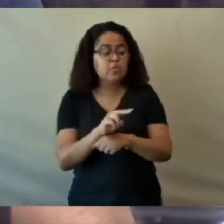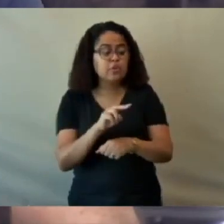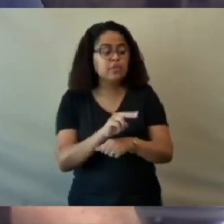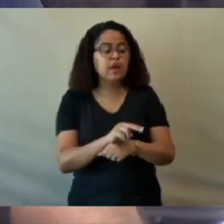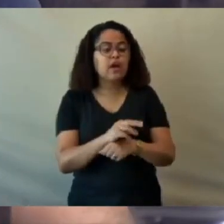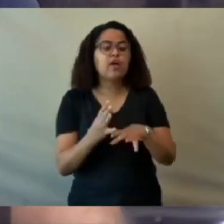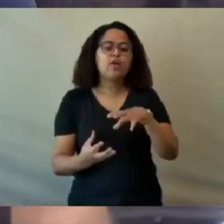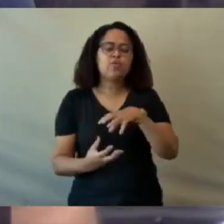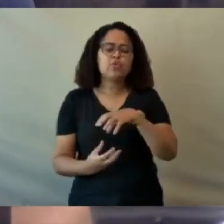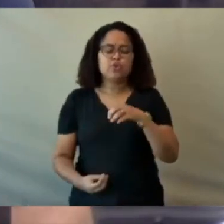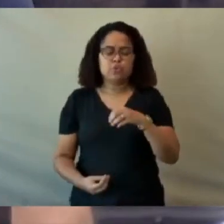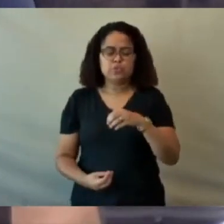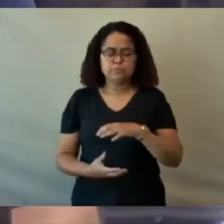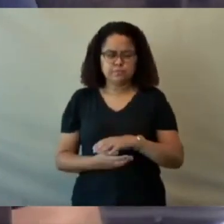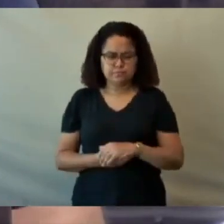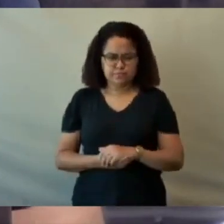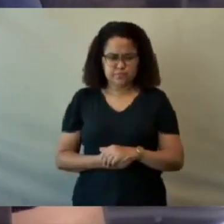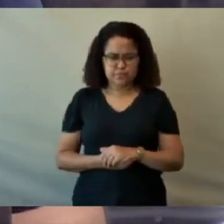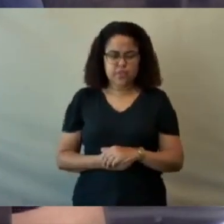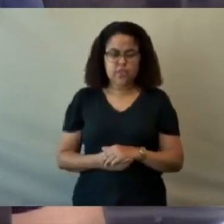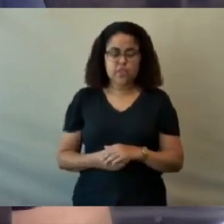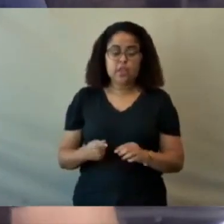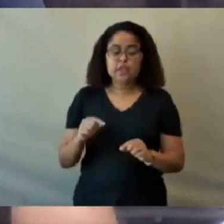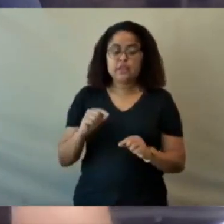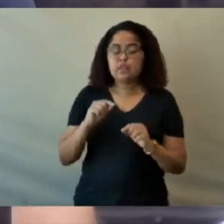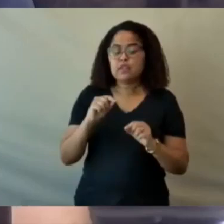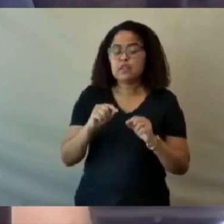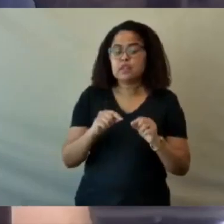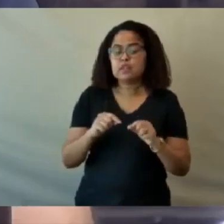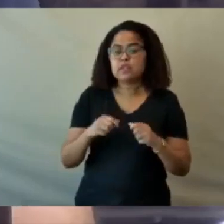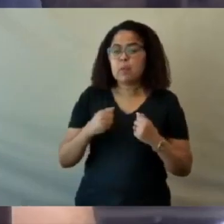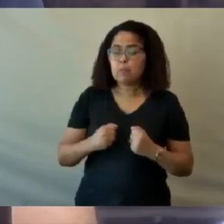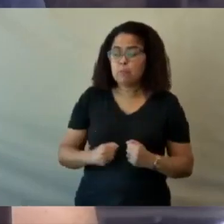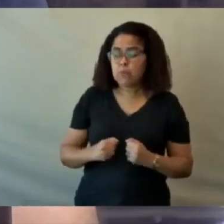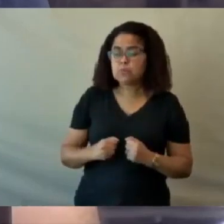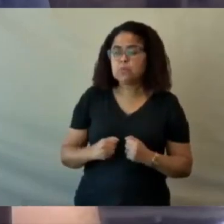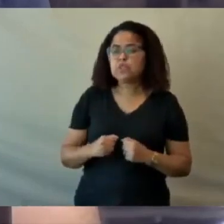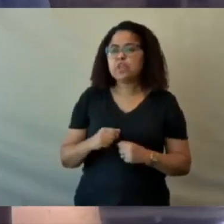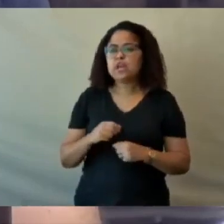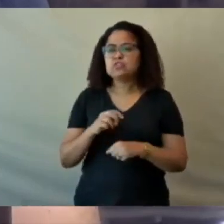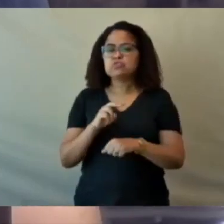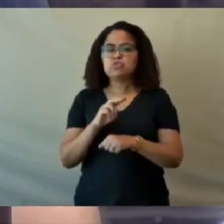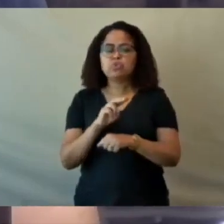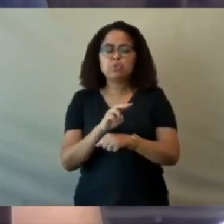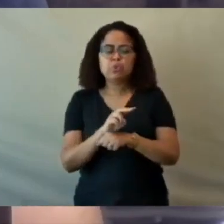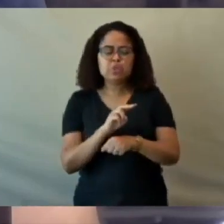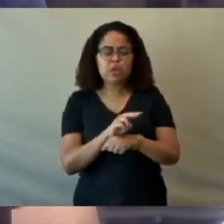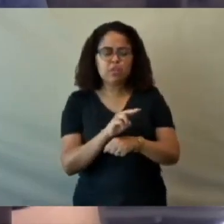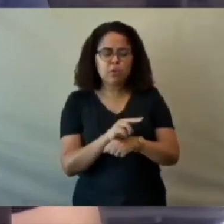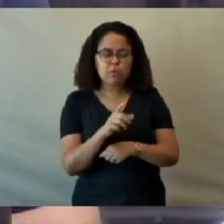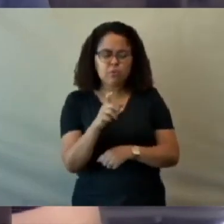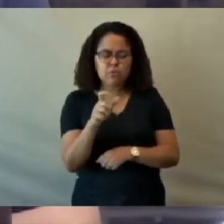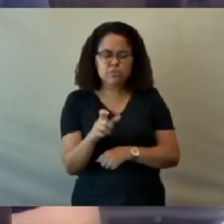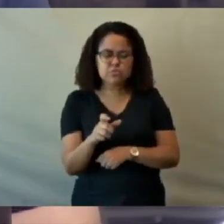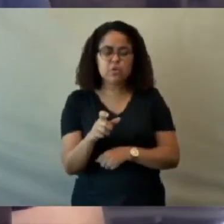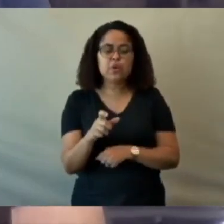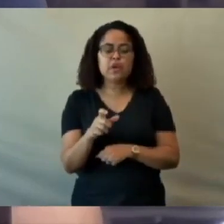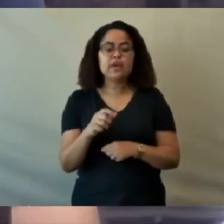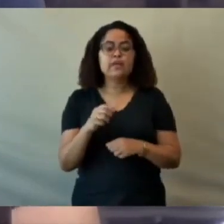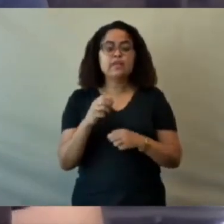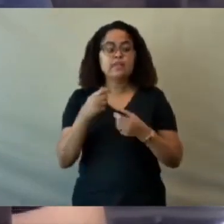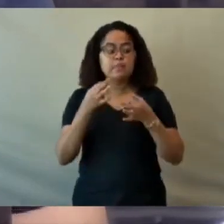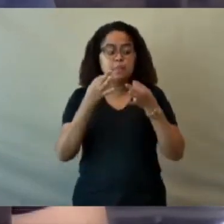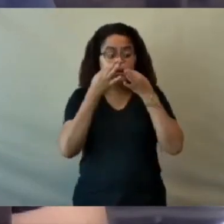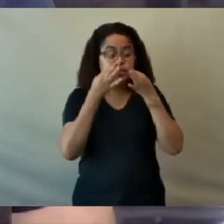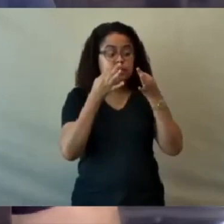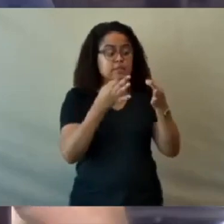própria possibilidade daquele cuidador ter mais atenção com o idoso e